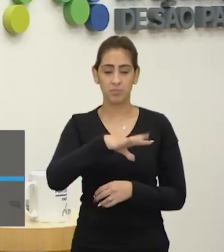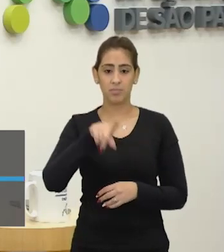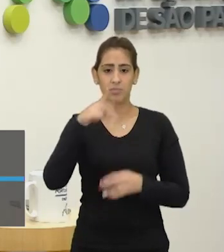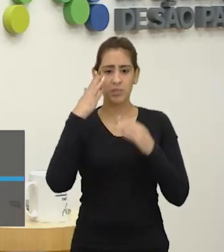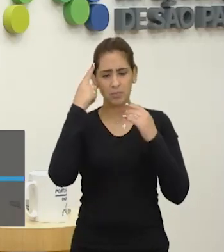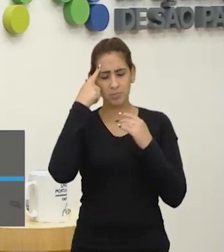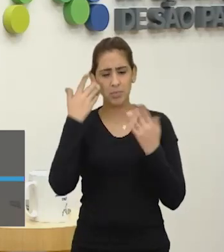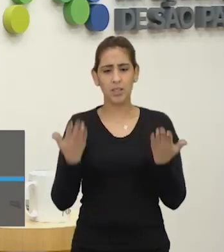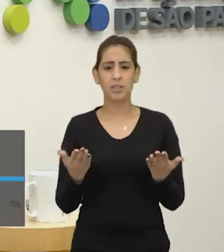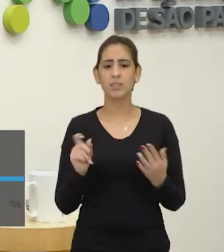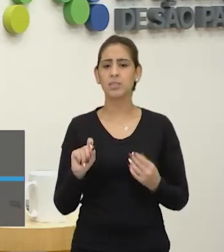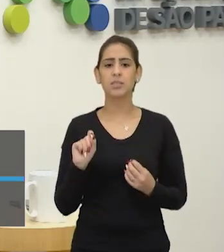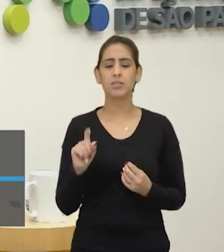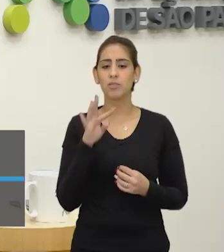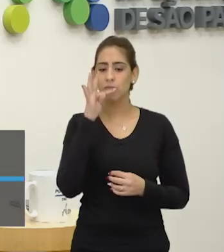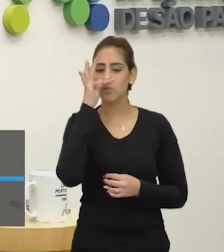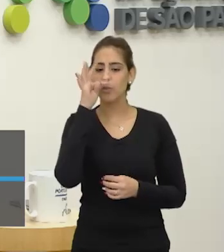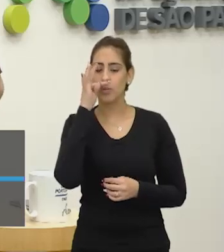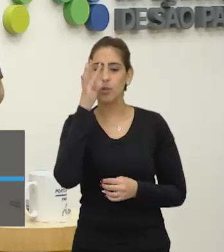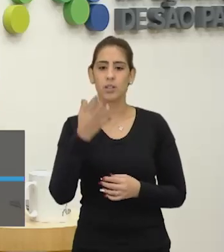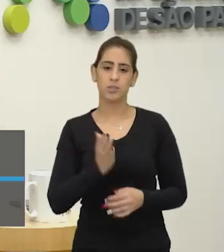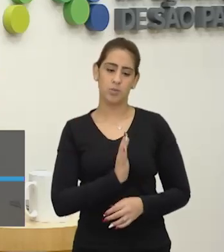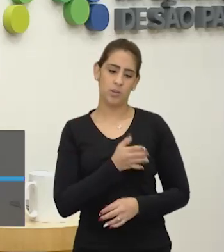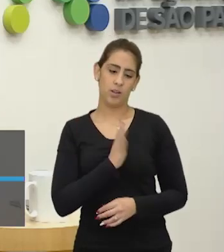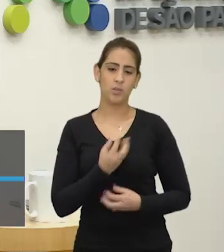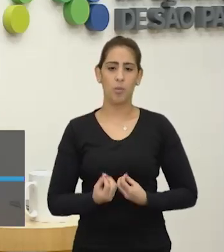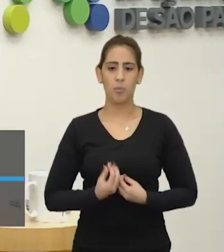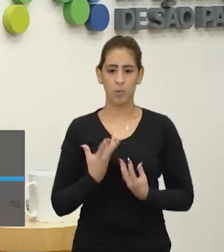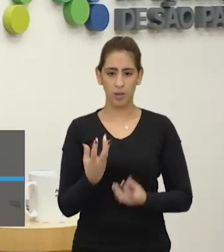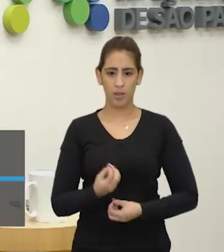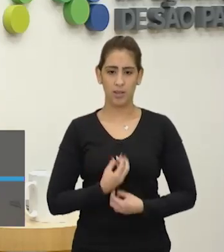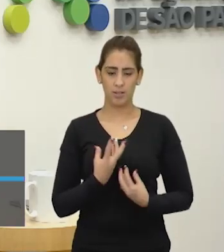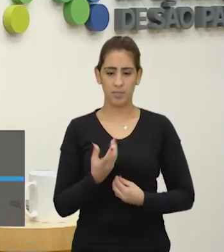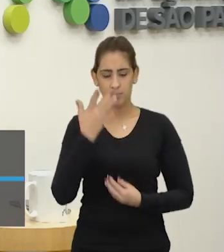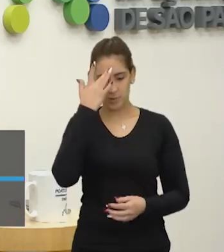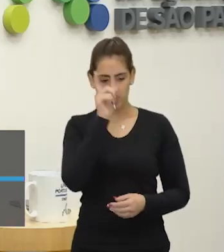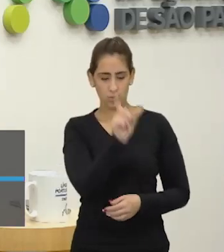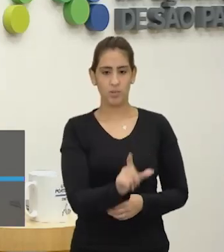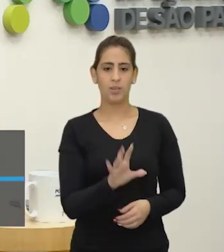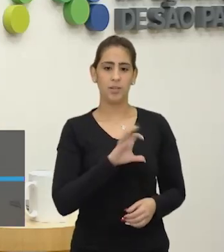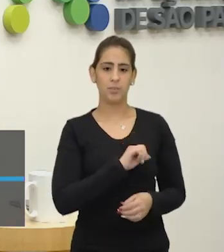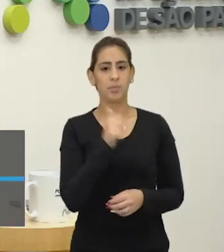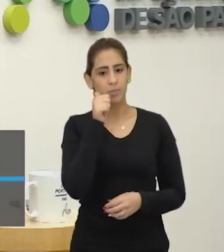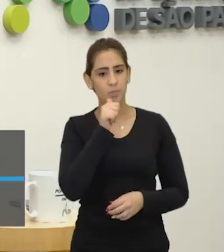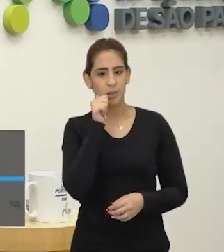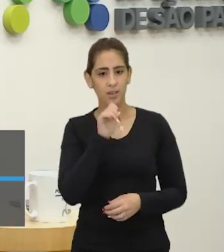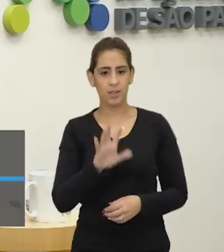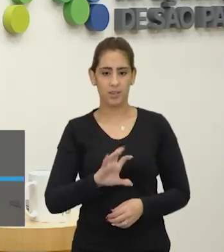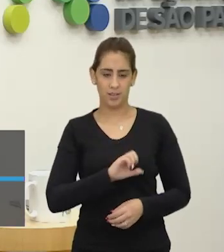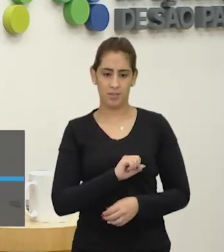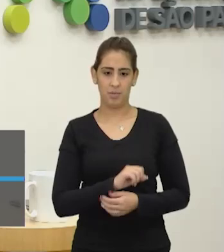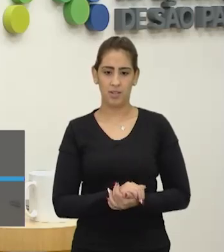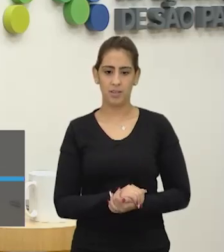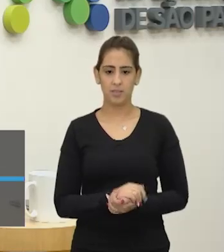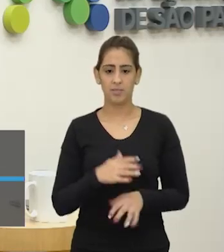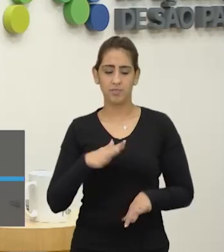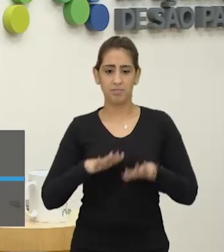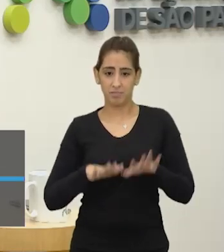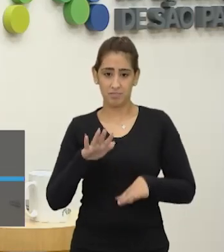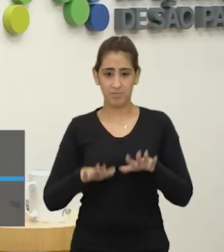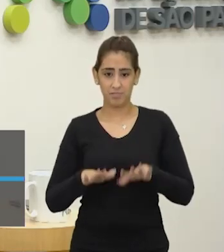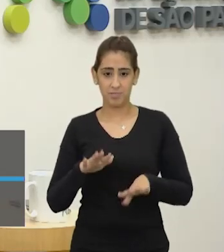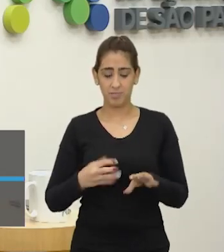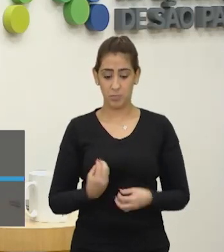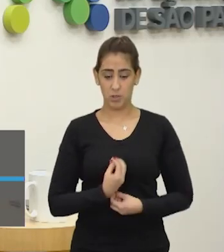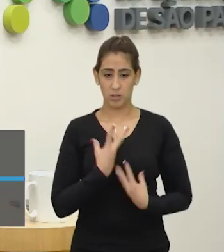pensa em flores, corações, poemas para a pessoa amada. Eu vou falar mulher amada, porque falando aqui, tipo, geralmente,